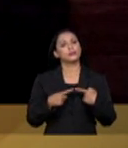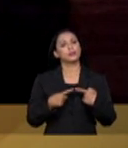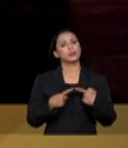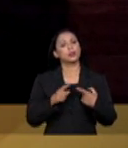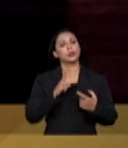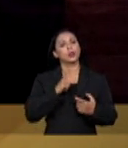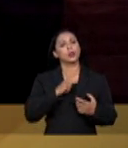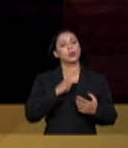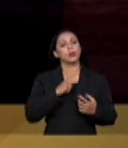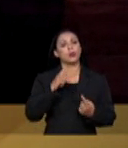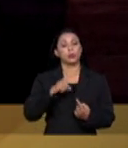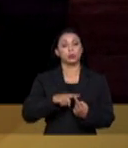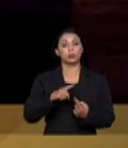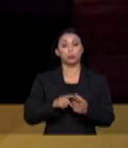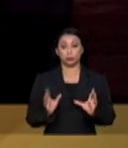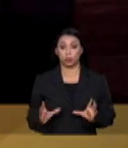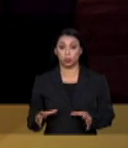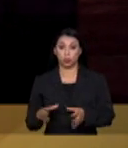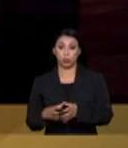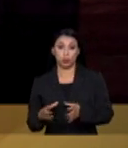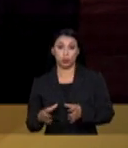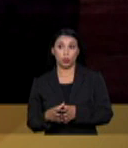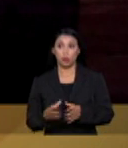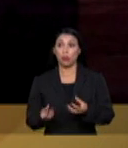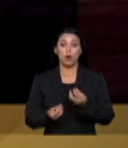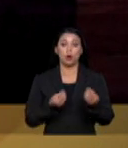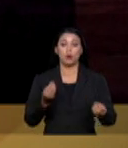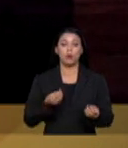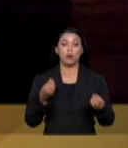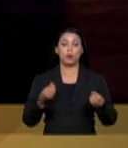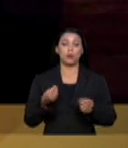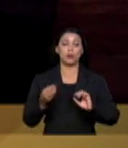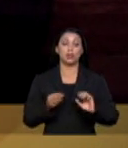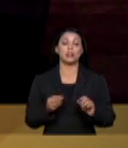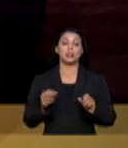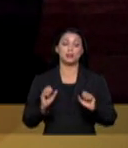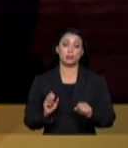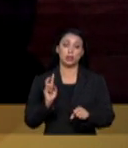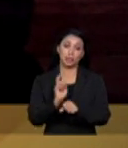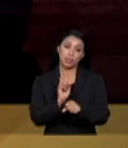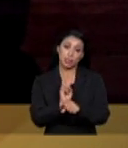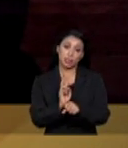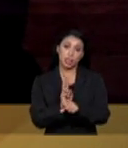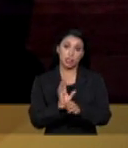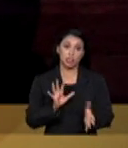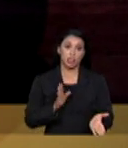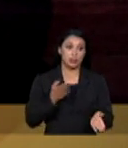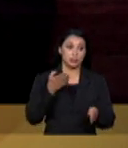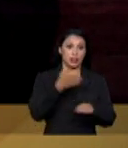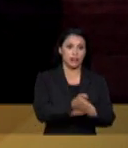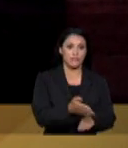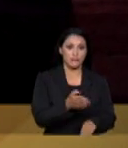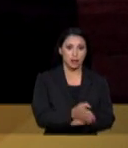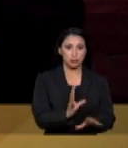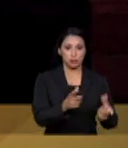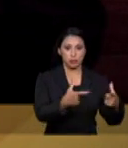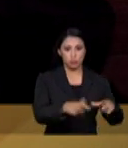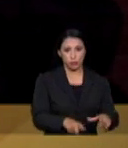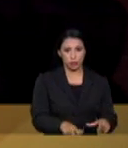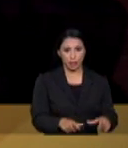cada etnia possui sobre a forma de Resistir às Invasões e acima